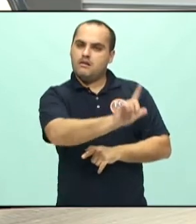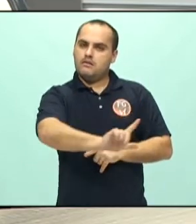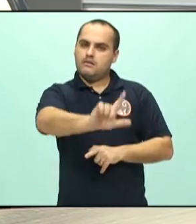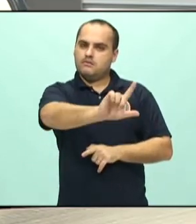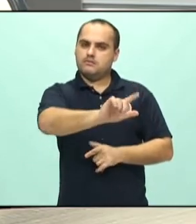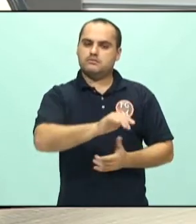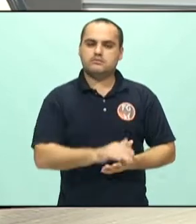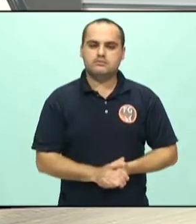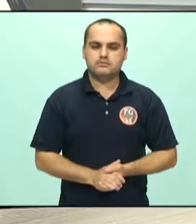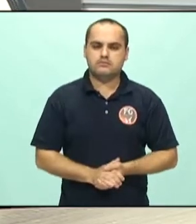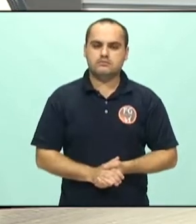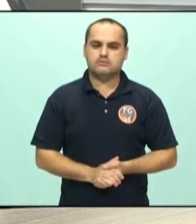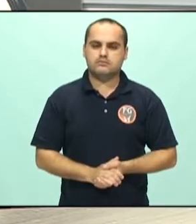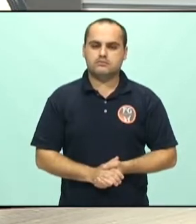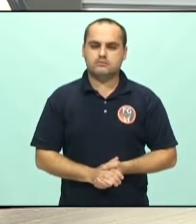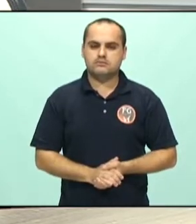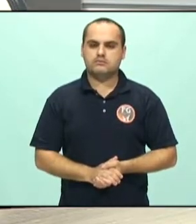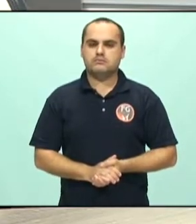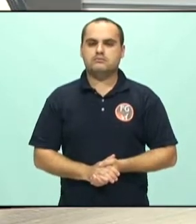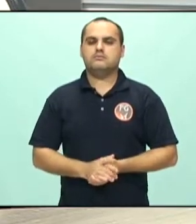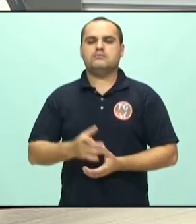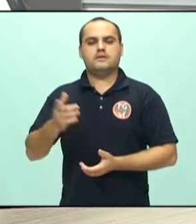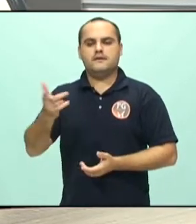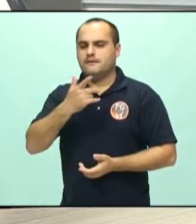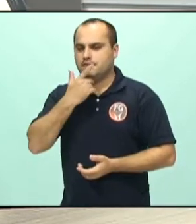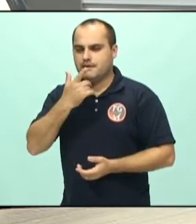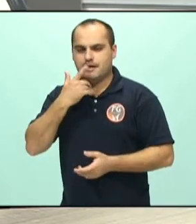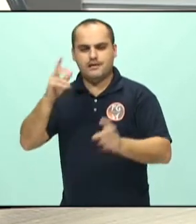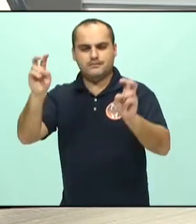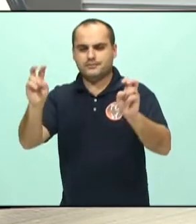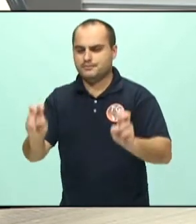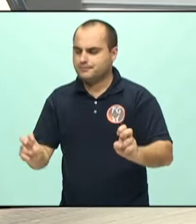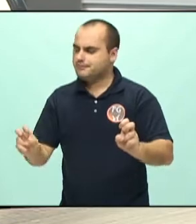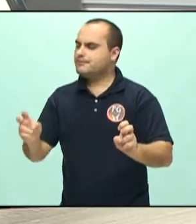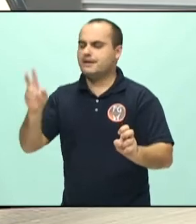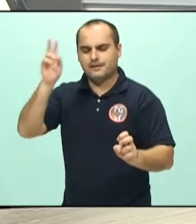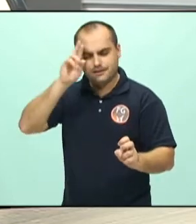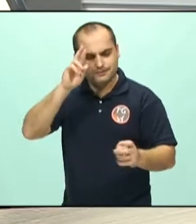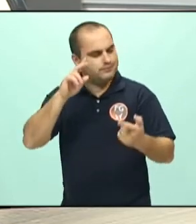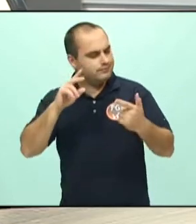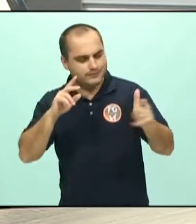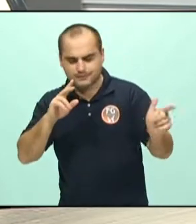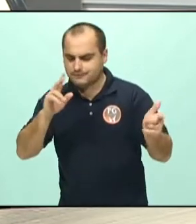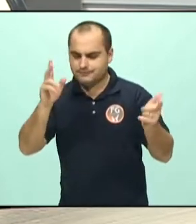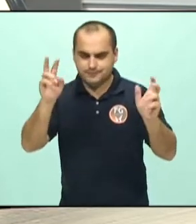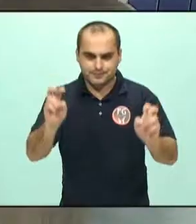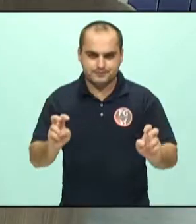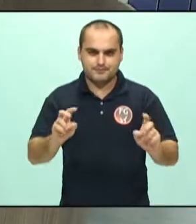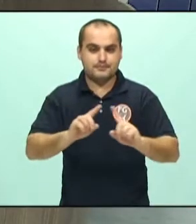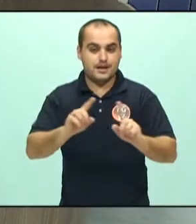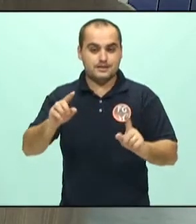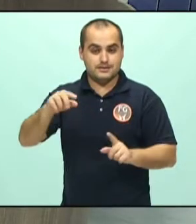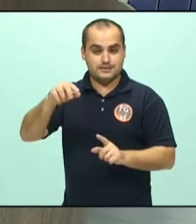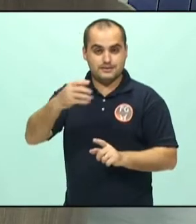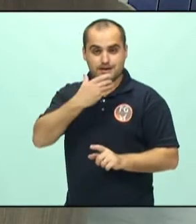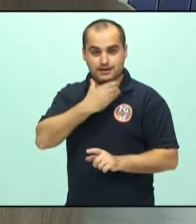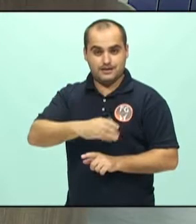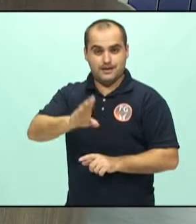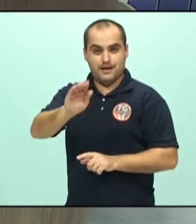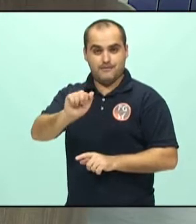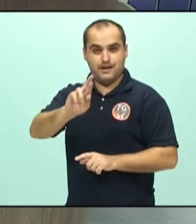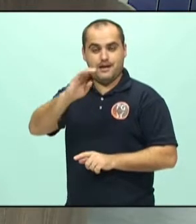Lídia Fagundes Telles, eu me lembro de Natal na Barca. Tem Ciranda de Pedra, as meninas, mas Natal na Barca é